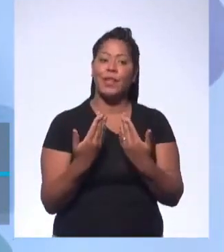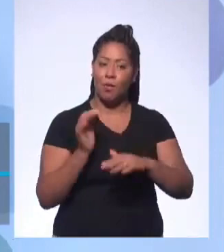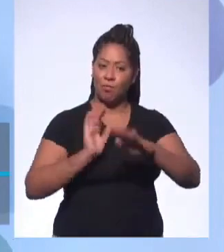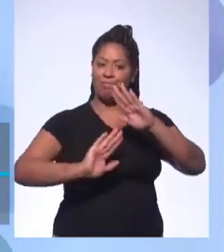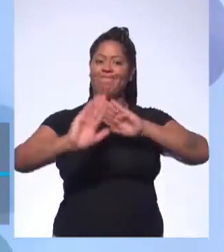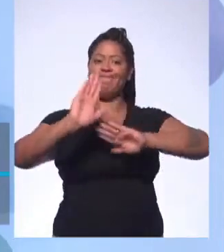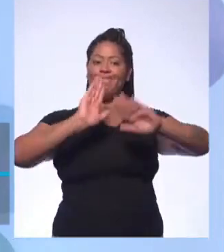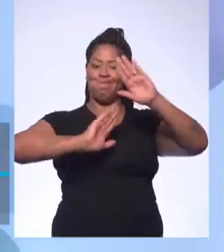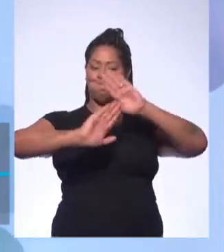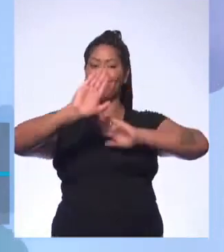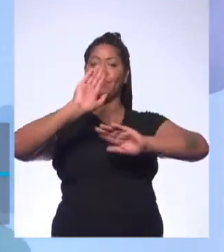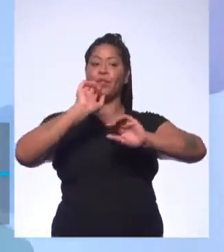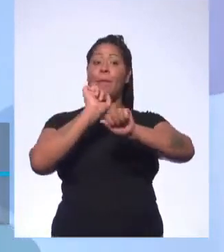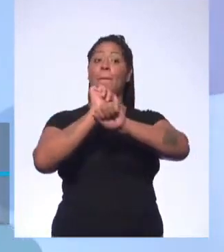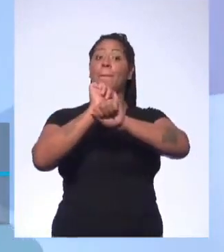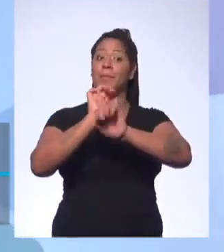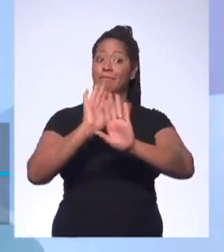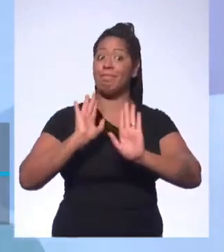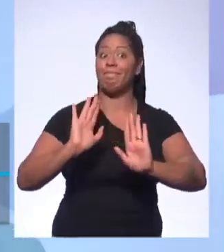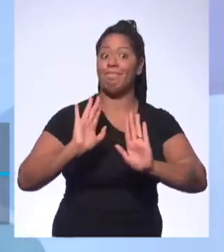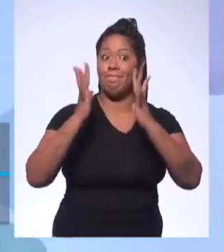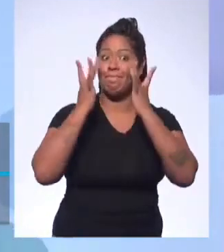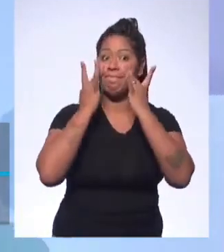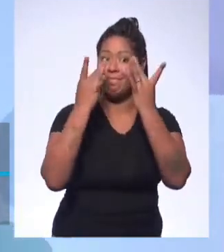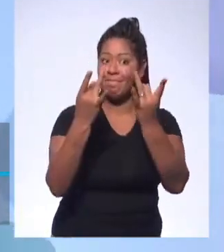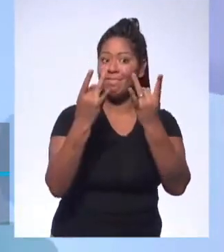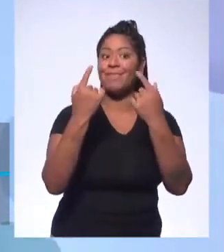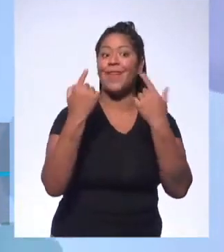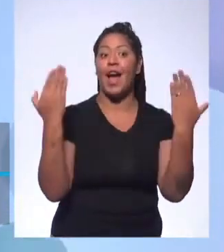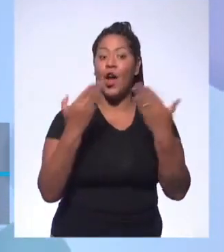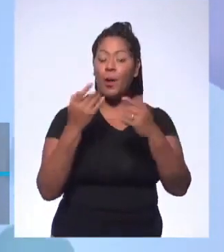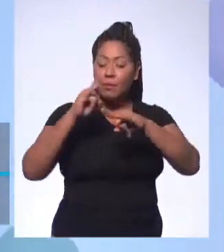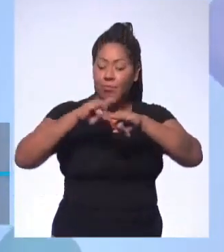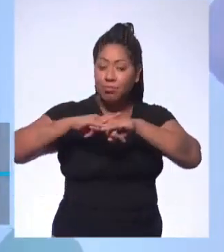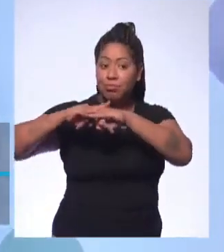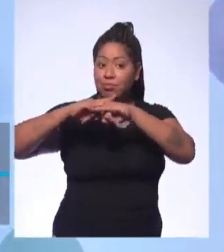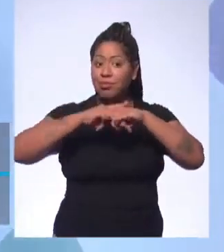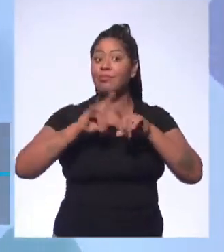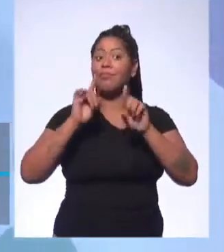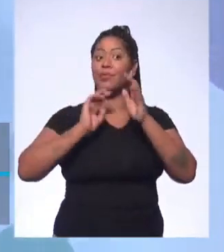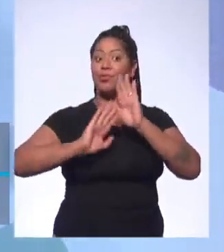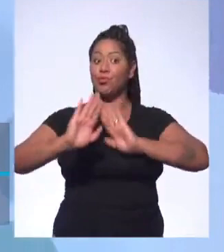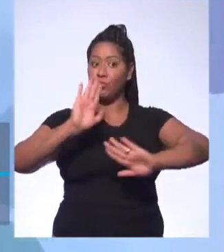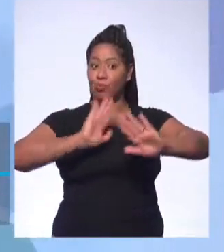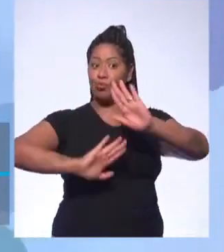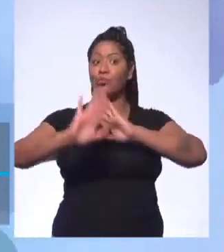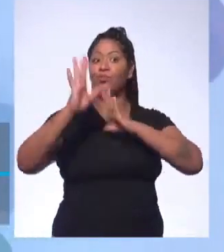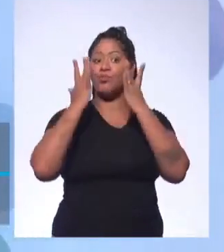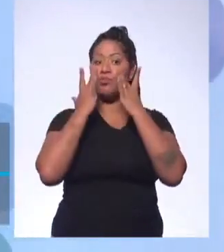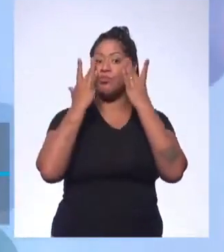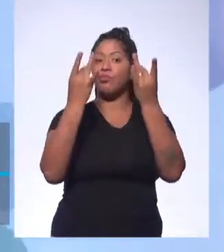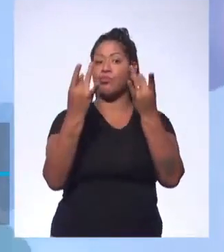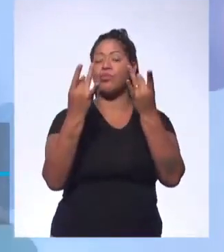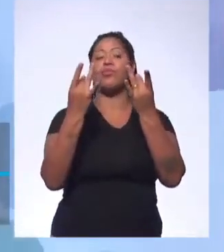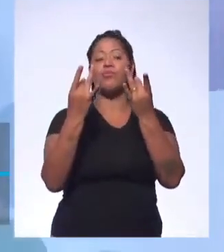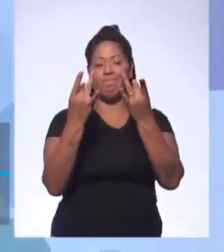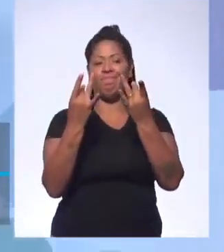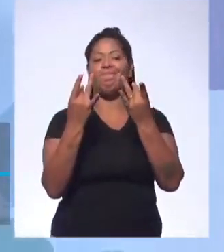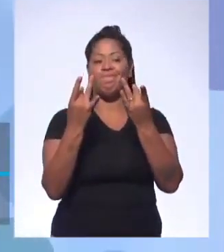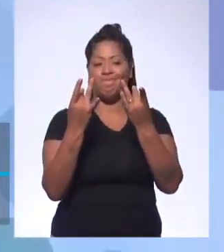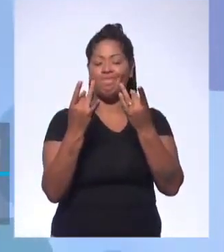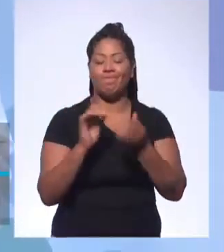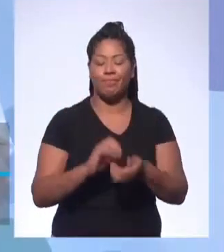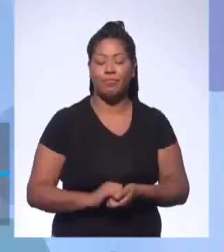aí, de falar, opa, não é agora. Normalmente quando a gente está com a consciência um pouco alterada, é um pouquinho mais